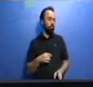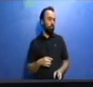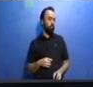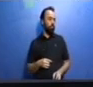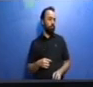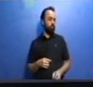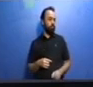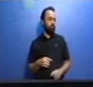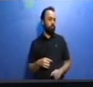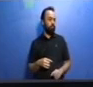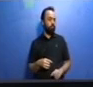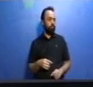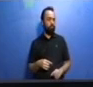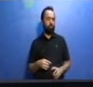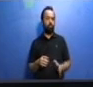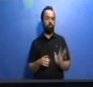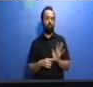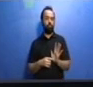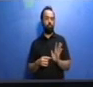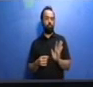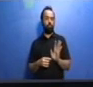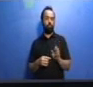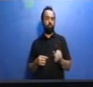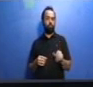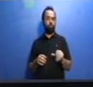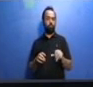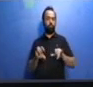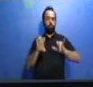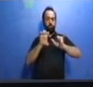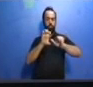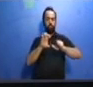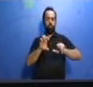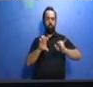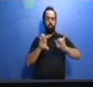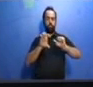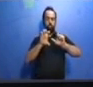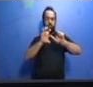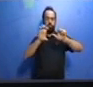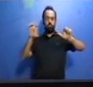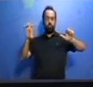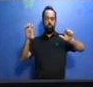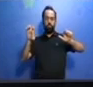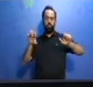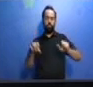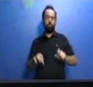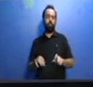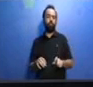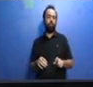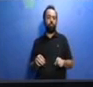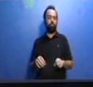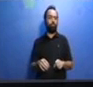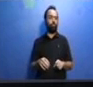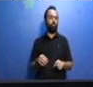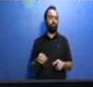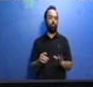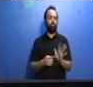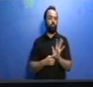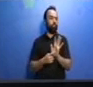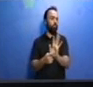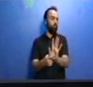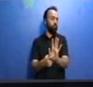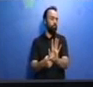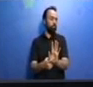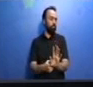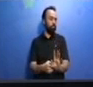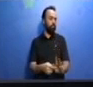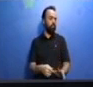disso, uma equação ela ainda pode demonstrar o estado físico, né, daquele átomo que está participando da reação, através de